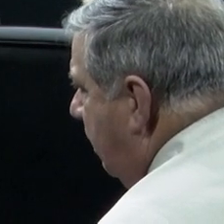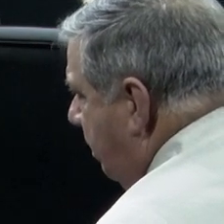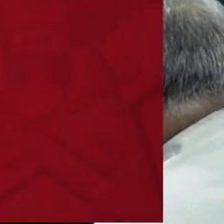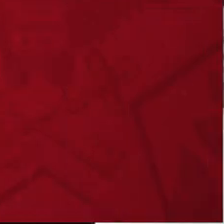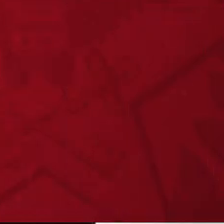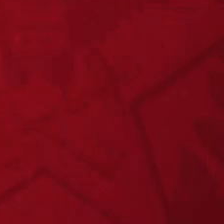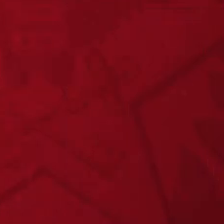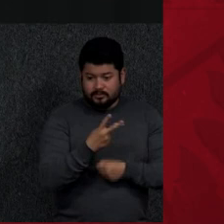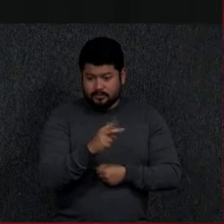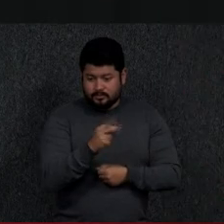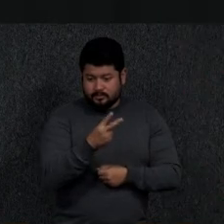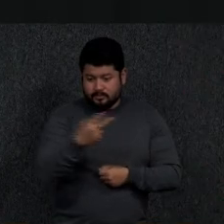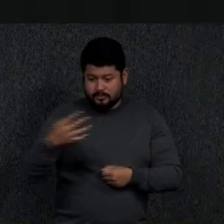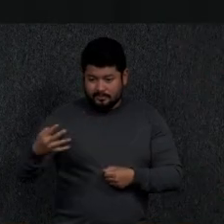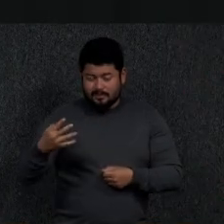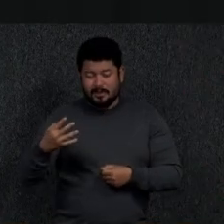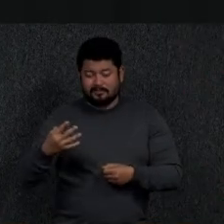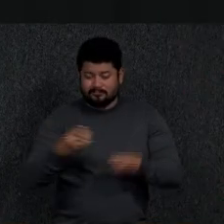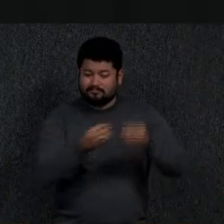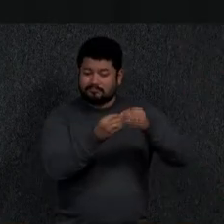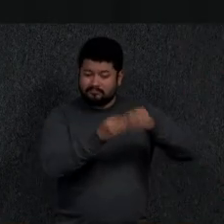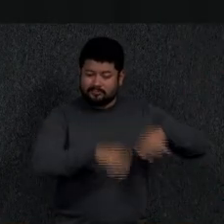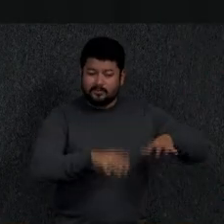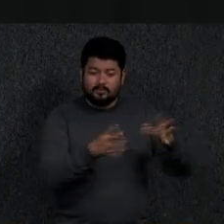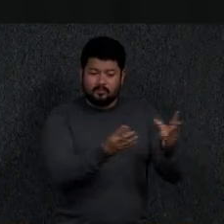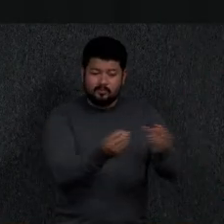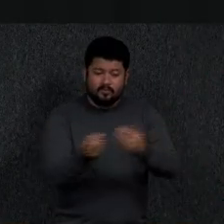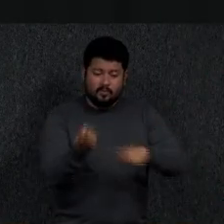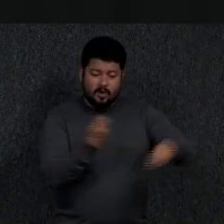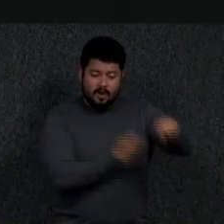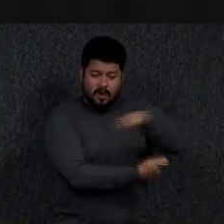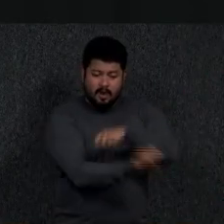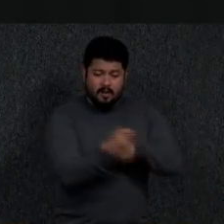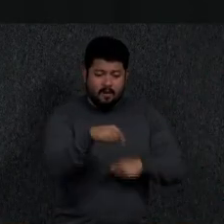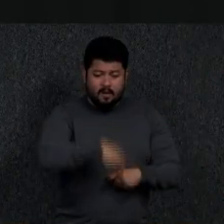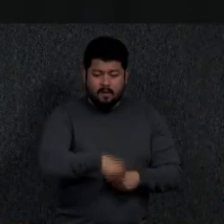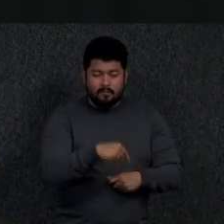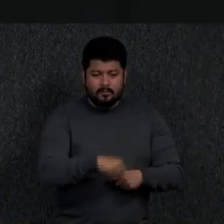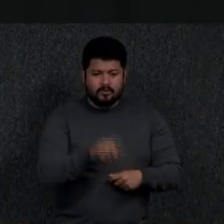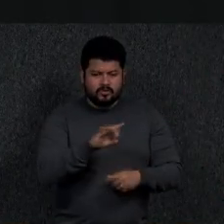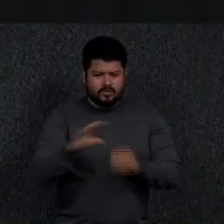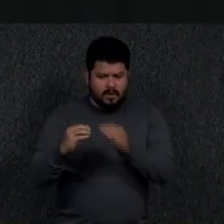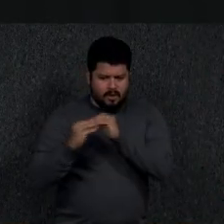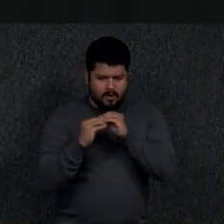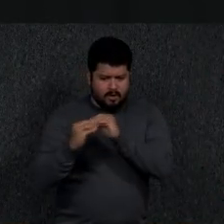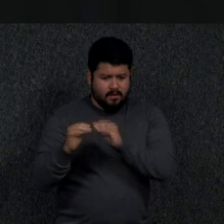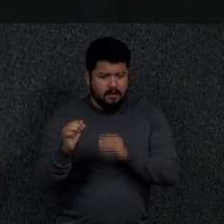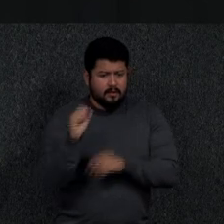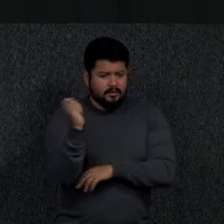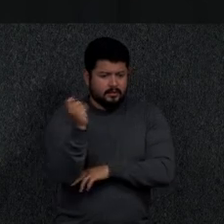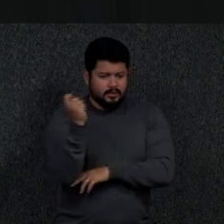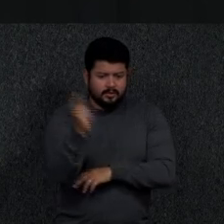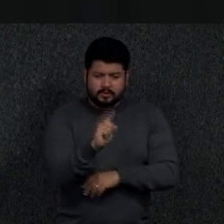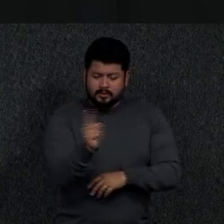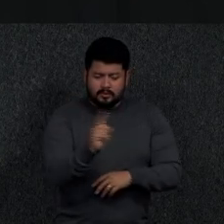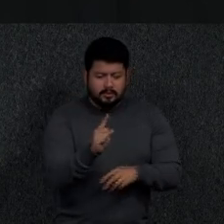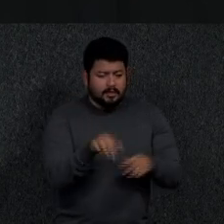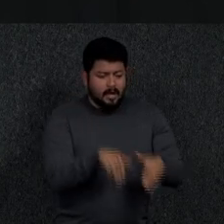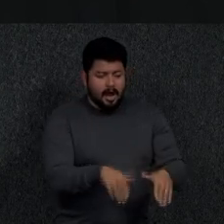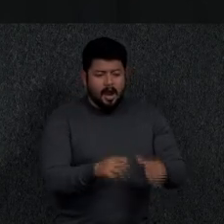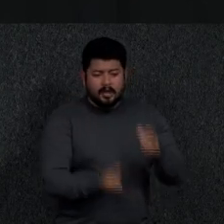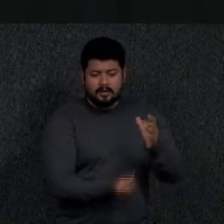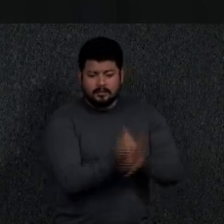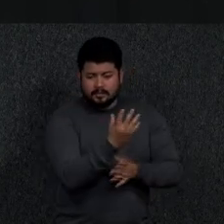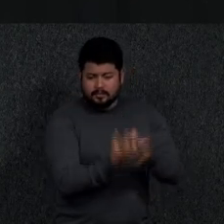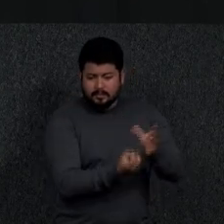emergencial para o ramo. Diante desse cenário desafiador, venho aqui, em frente a vocês, solicitar a vossa